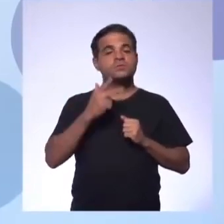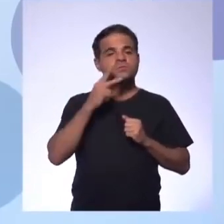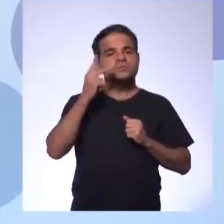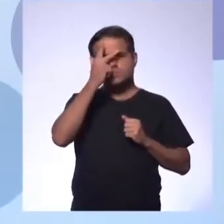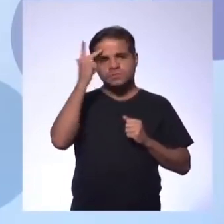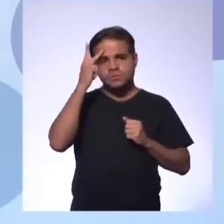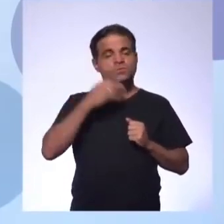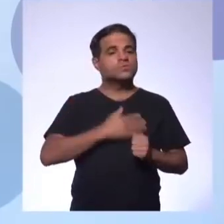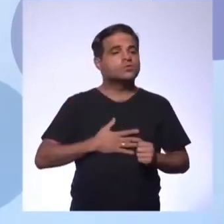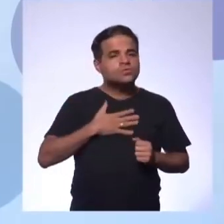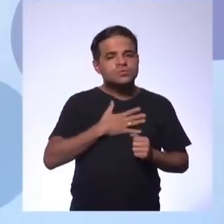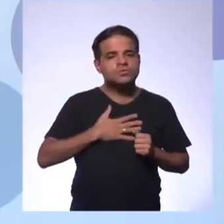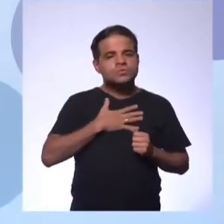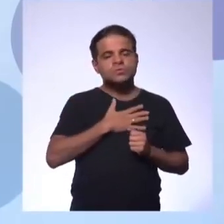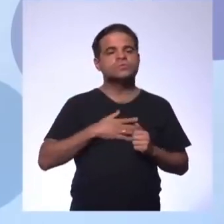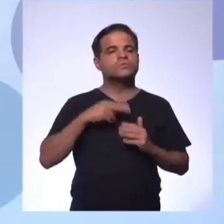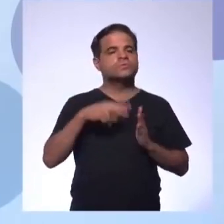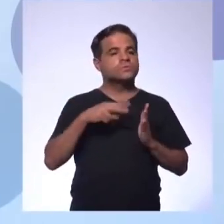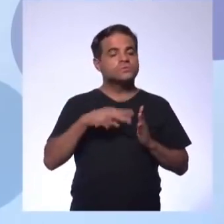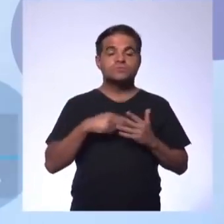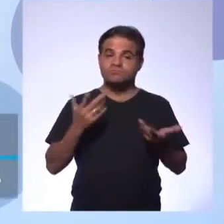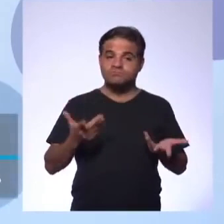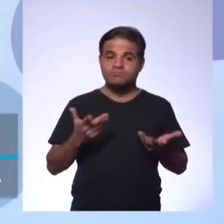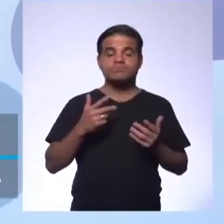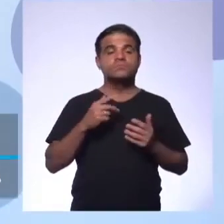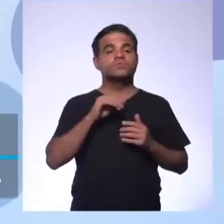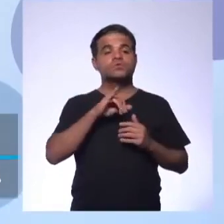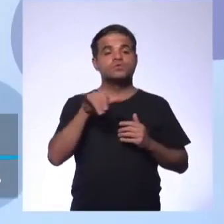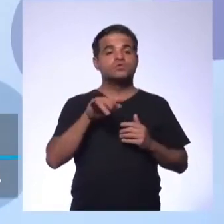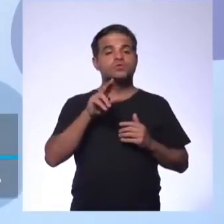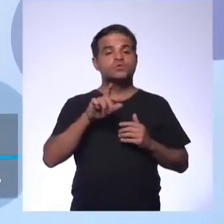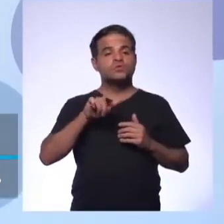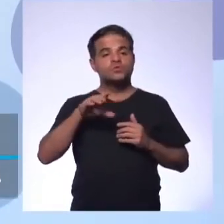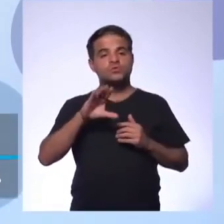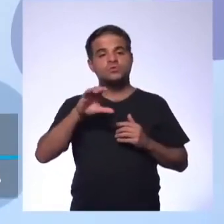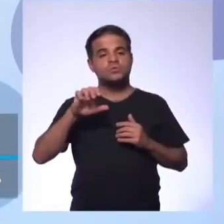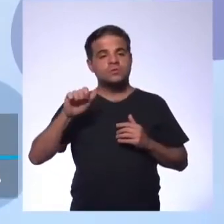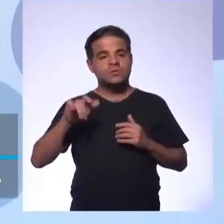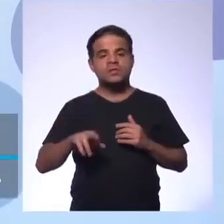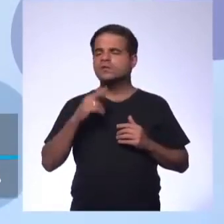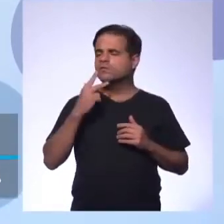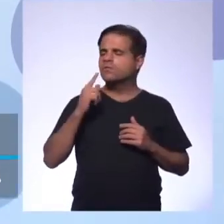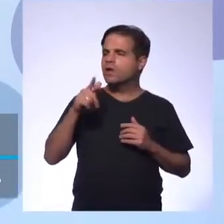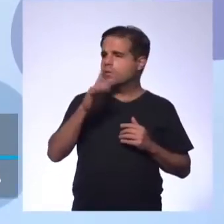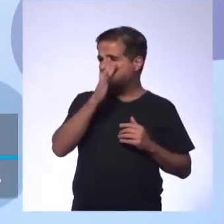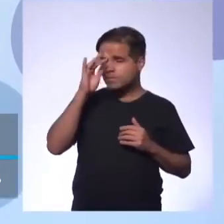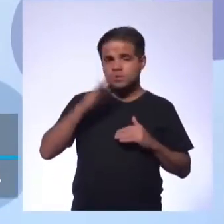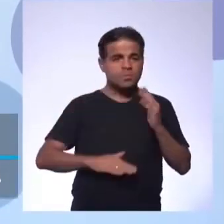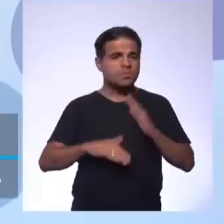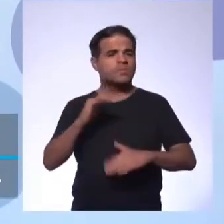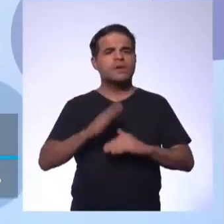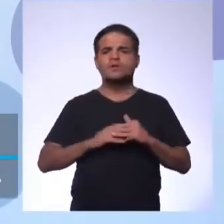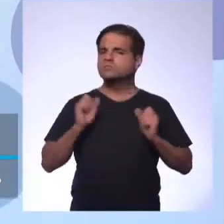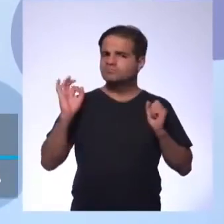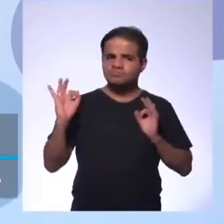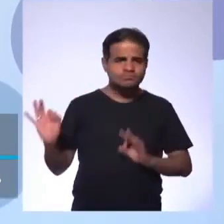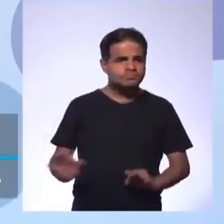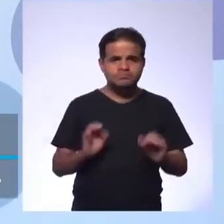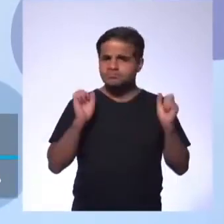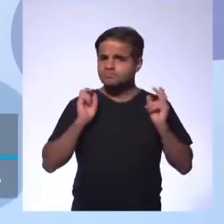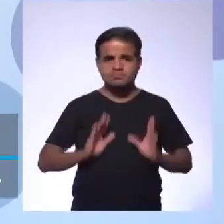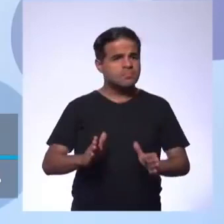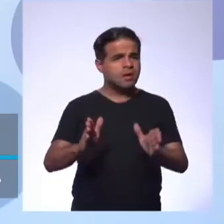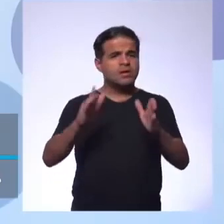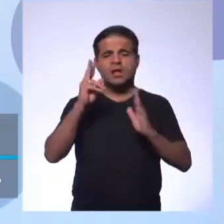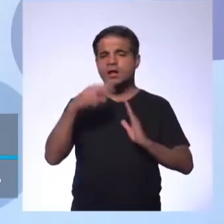pessoa que aprecia a leitura, um leitor, né? O Júlio César fala que é alguém que pratica